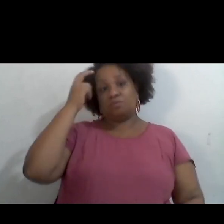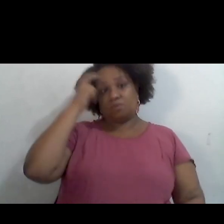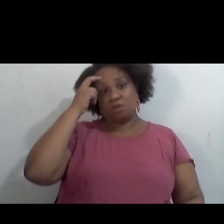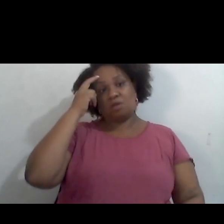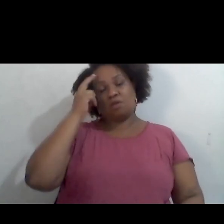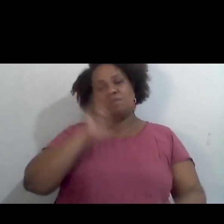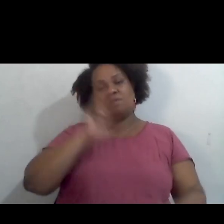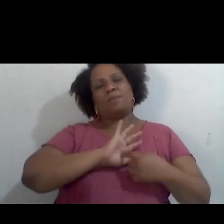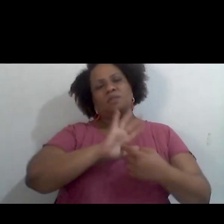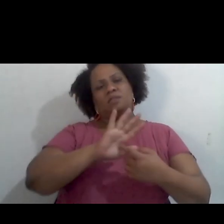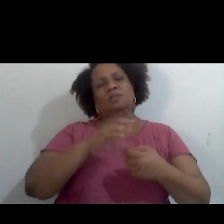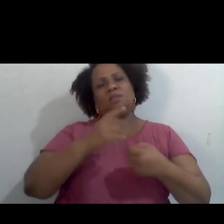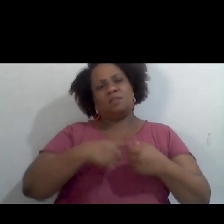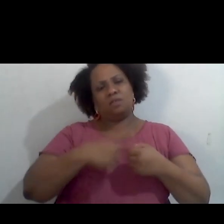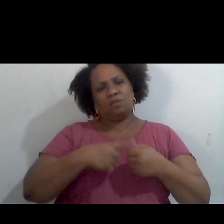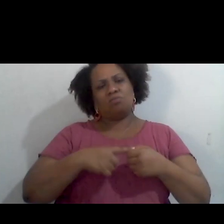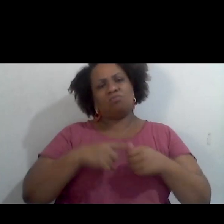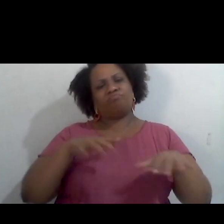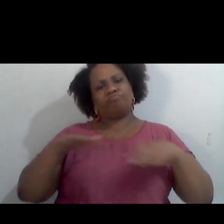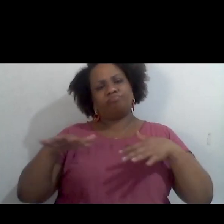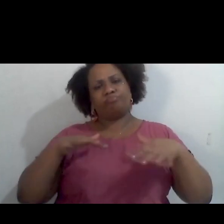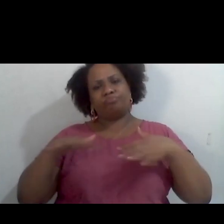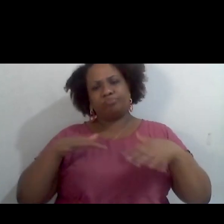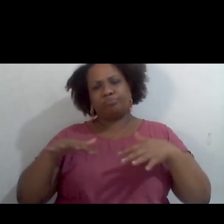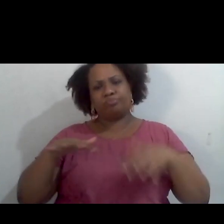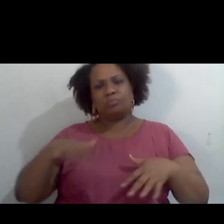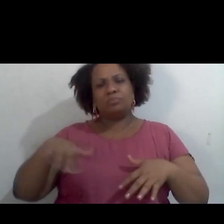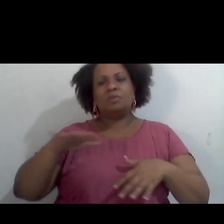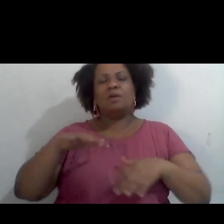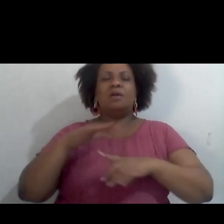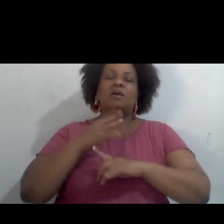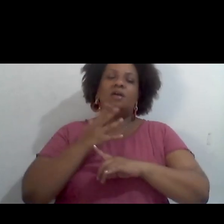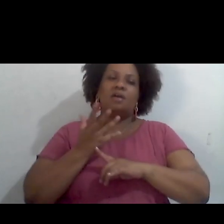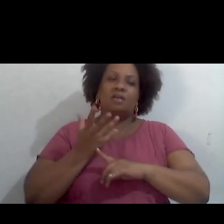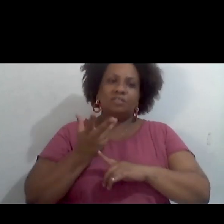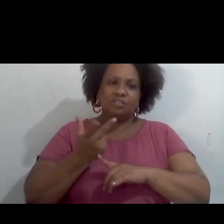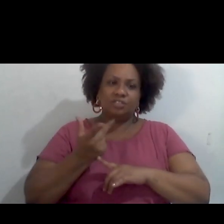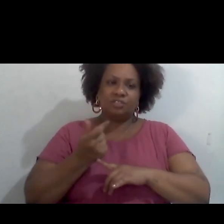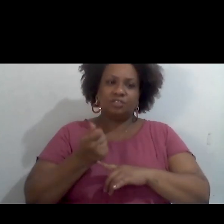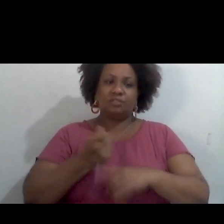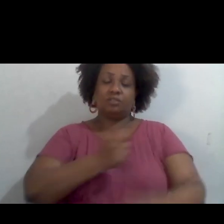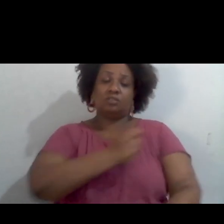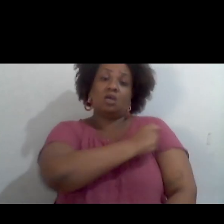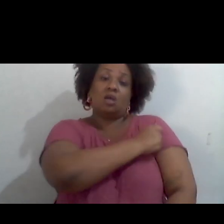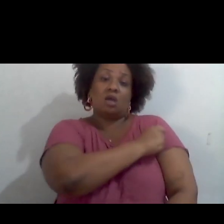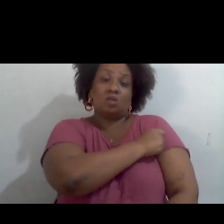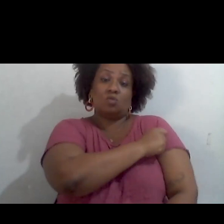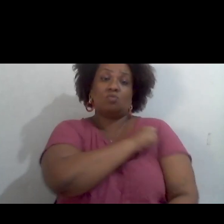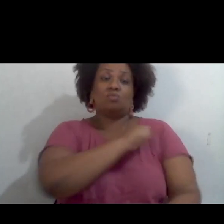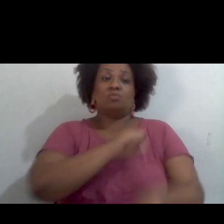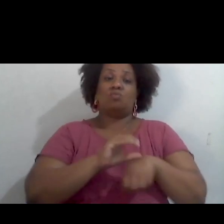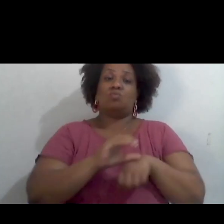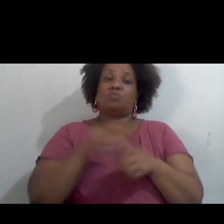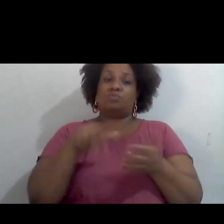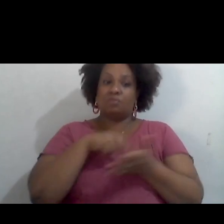apresentação em Itapetinga, então a gente mobilizava, né, o campo artístico, ainda enquanto pioneiros e alunos do primeiro curso de licenciatura em dança do interior do estado,